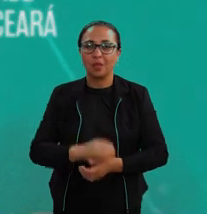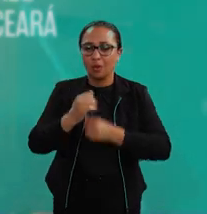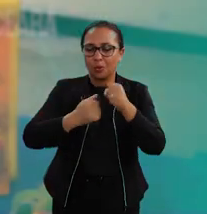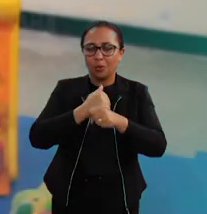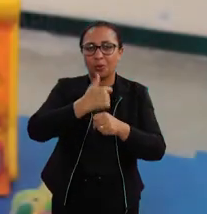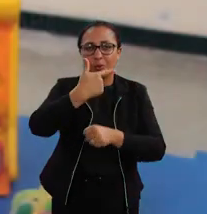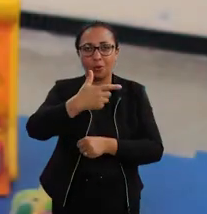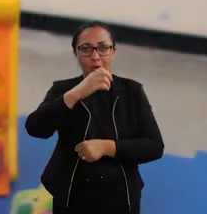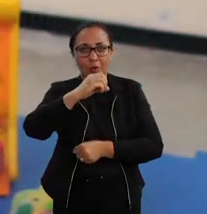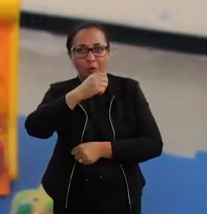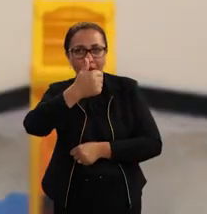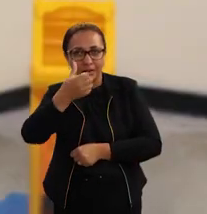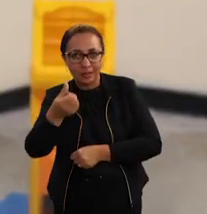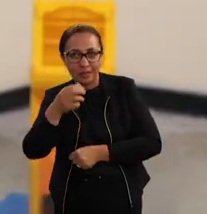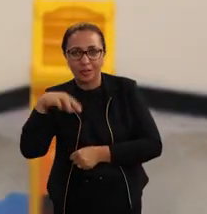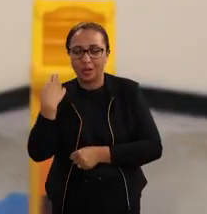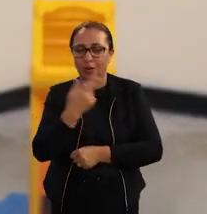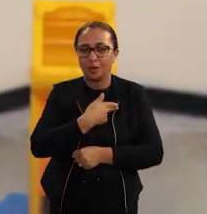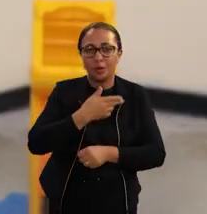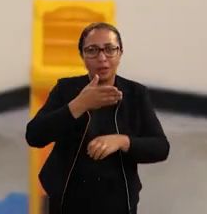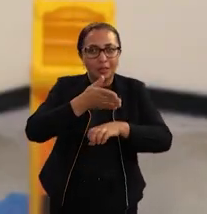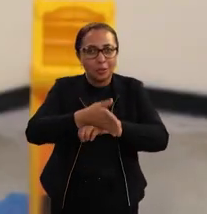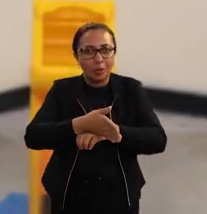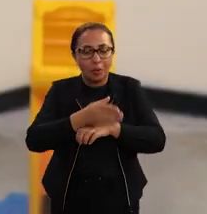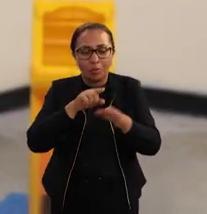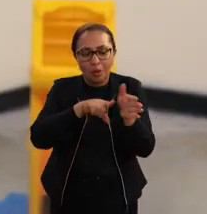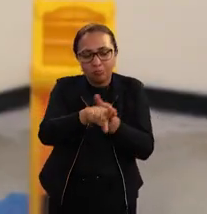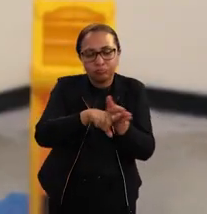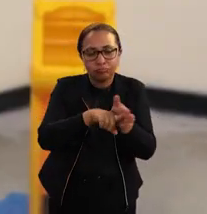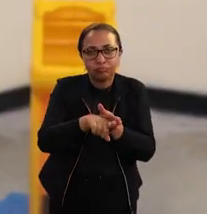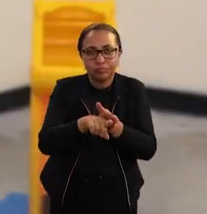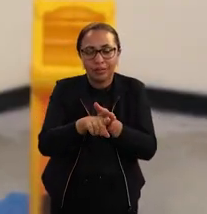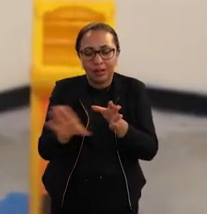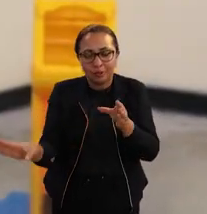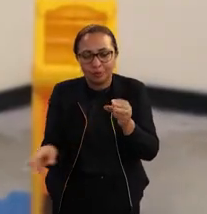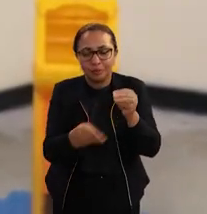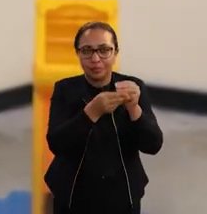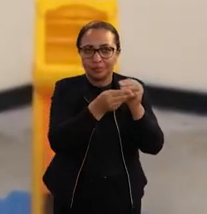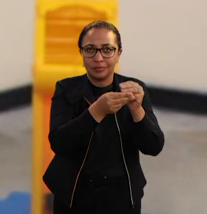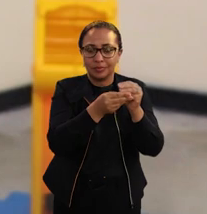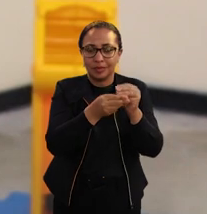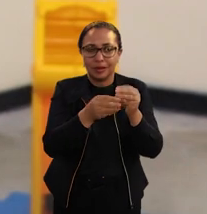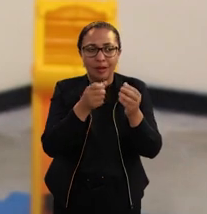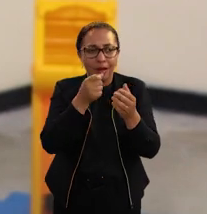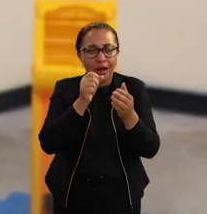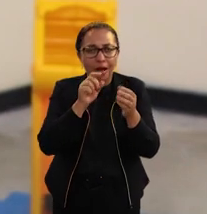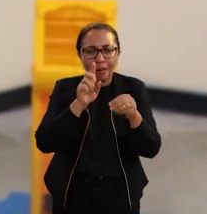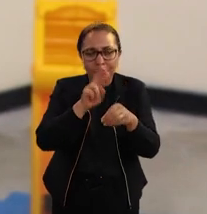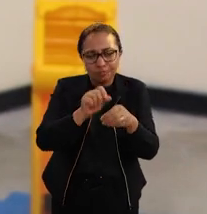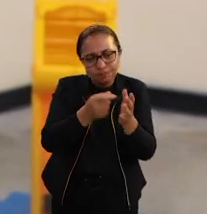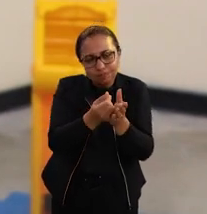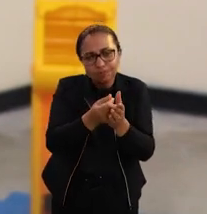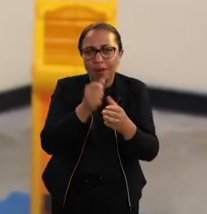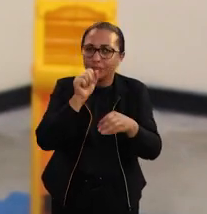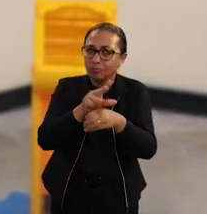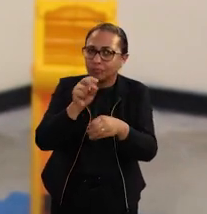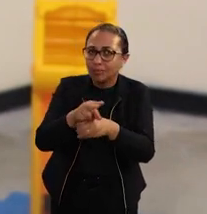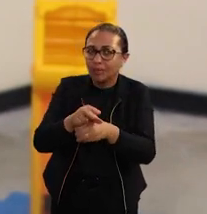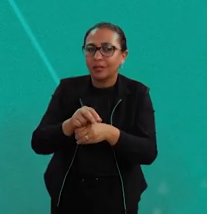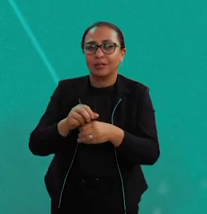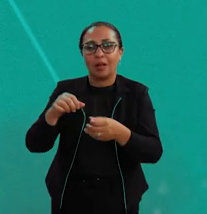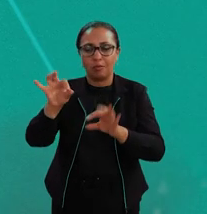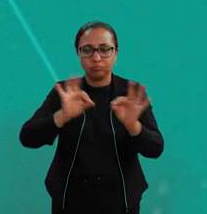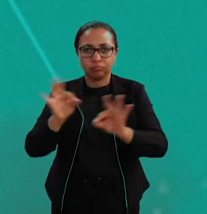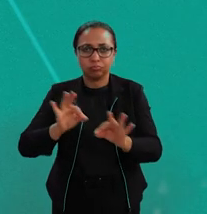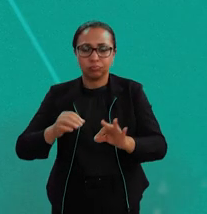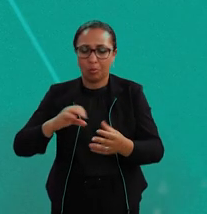Em 2016, a gente entrou numa pesquisa de implementação, financiada pela Organização Mundial de Saúde.